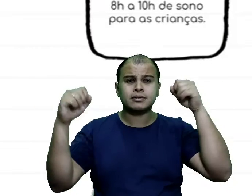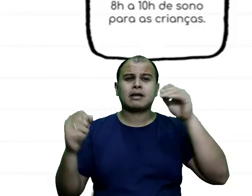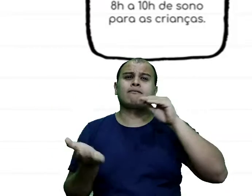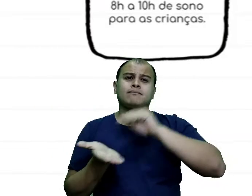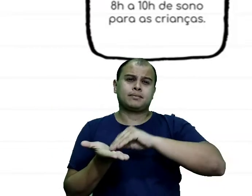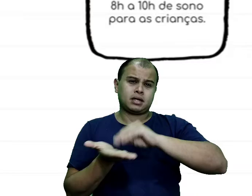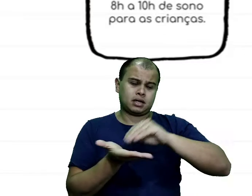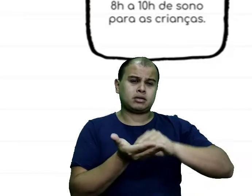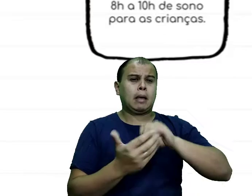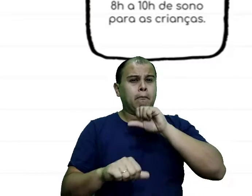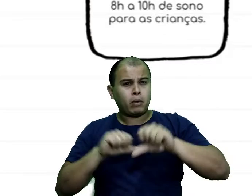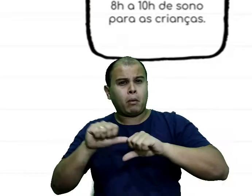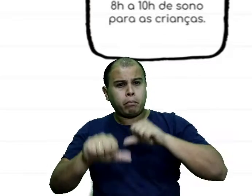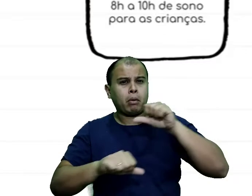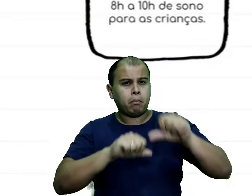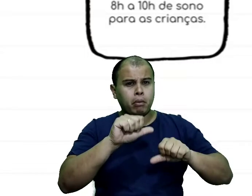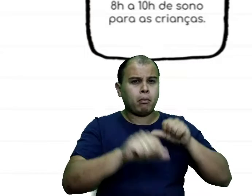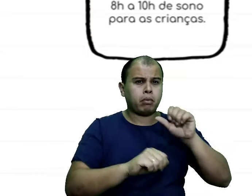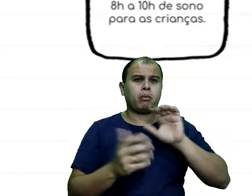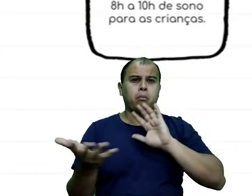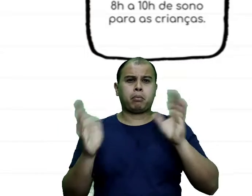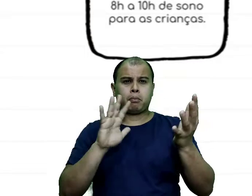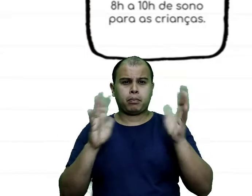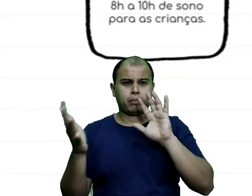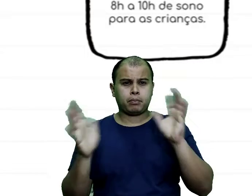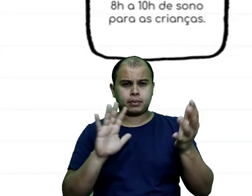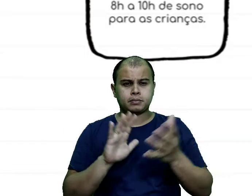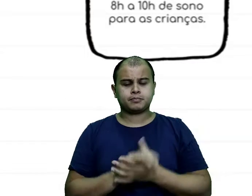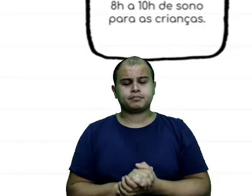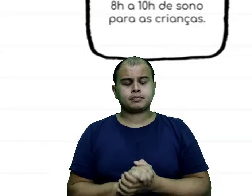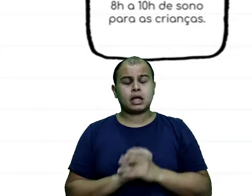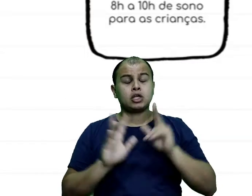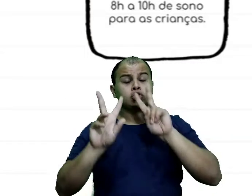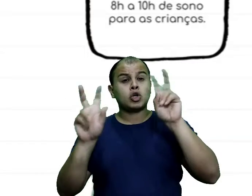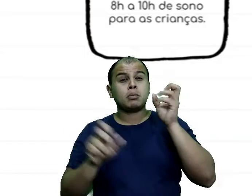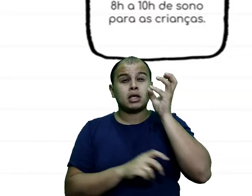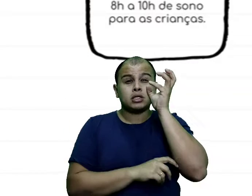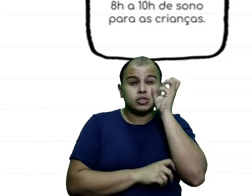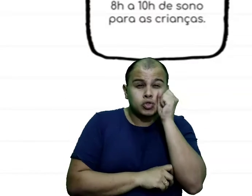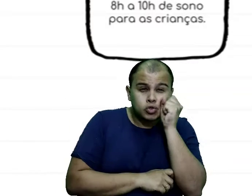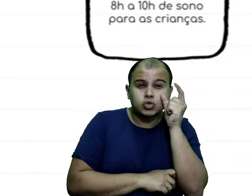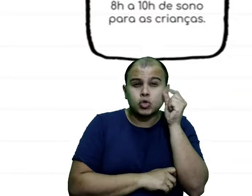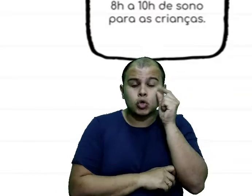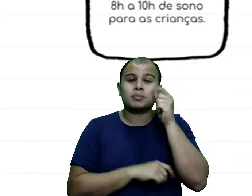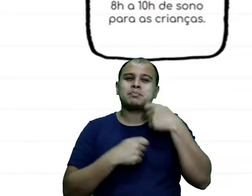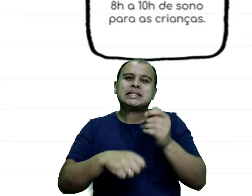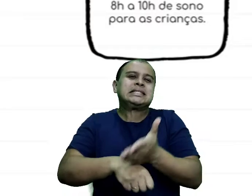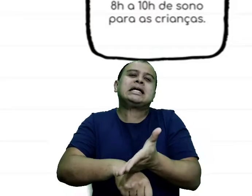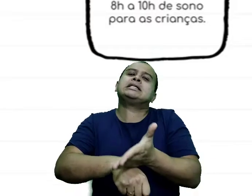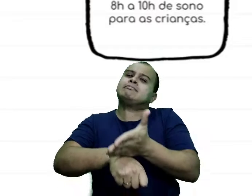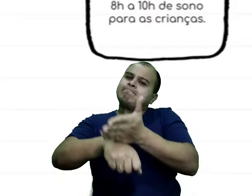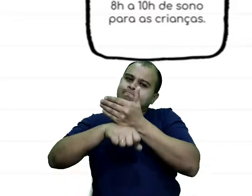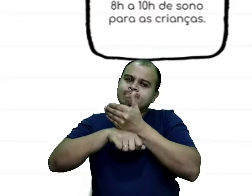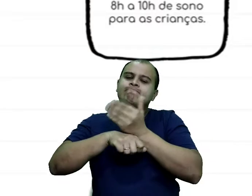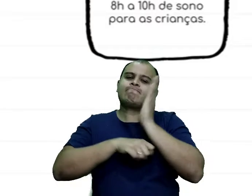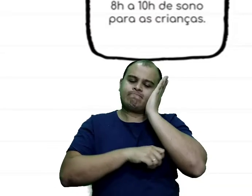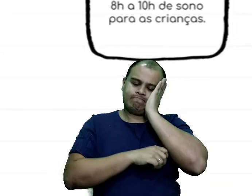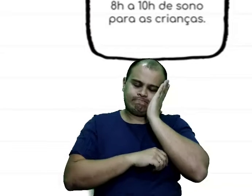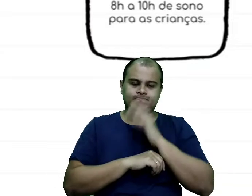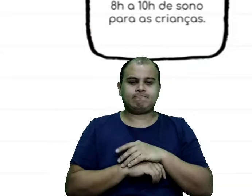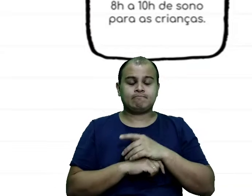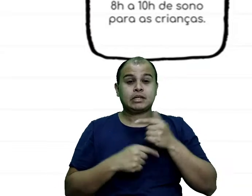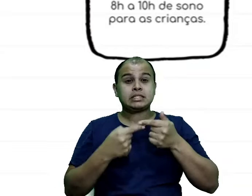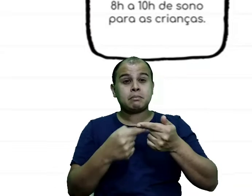tudo isso atingiu muito fortemente eles. Questão do sono, né, gente? A gente precisa colocar as crianças para dormir